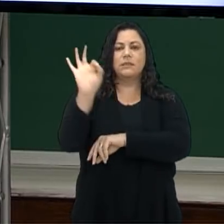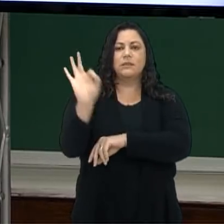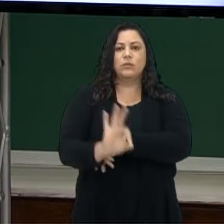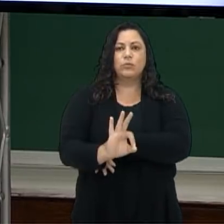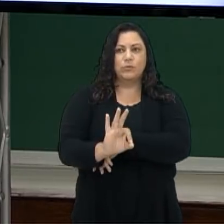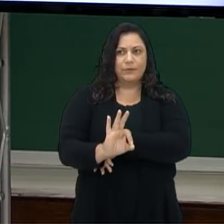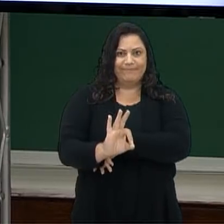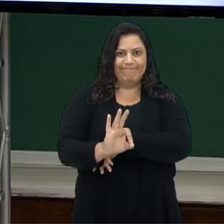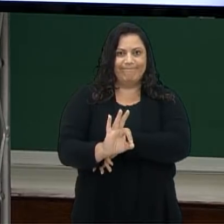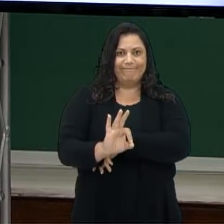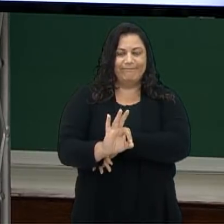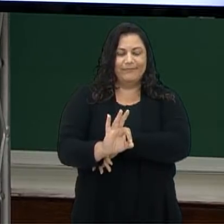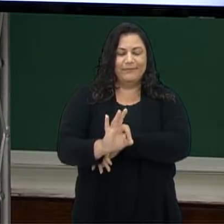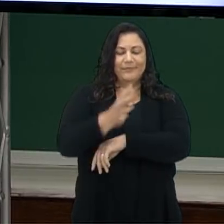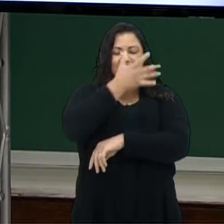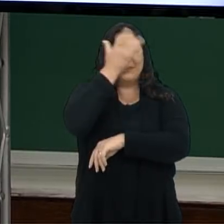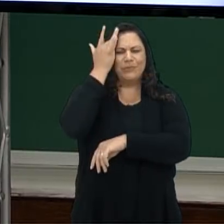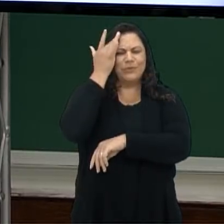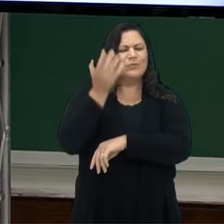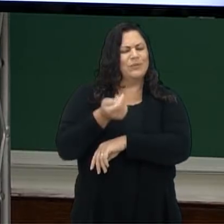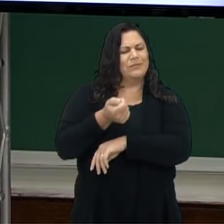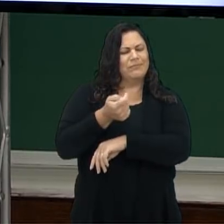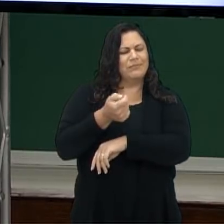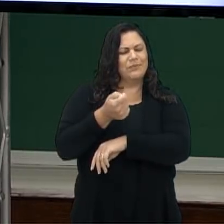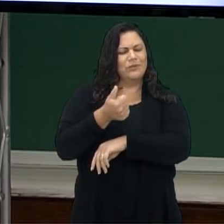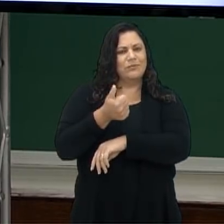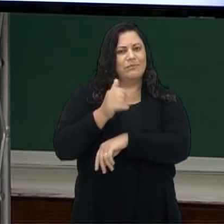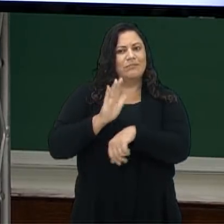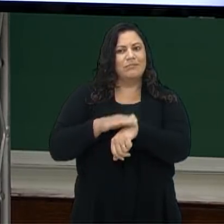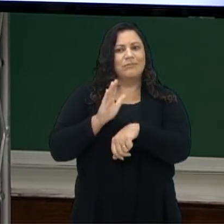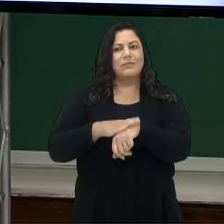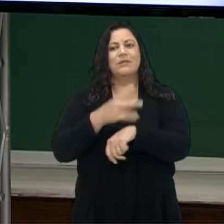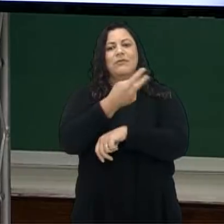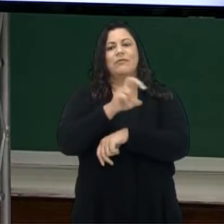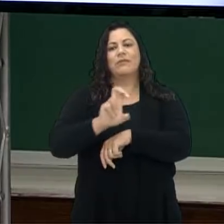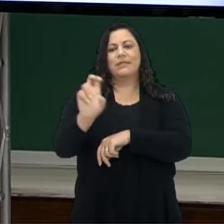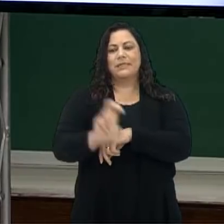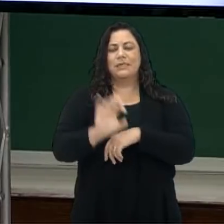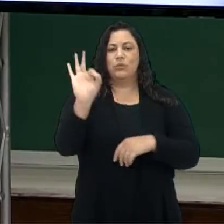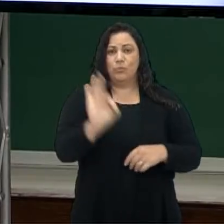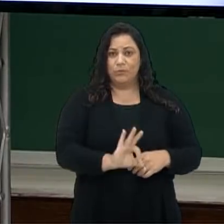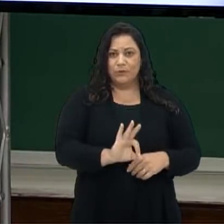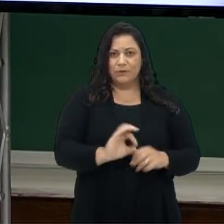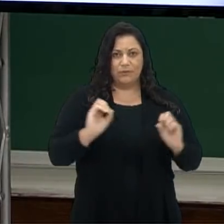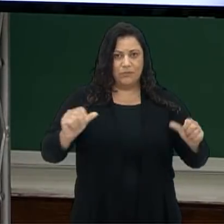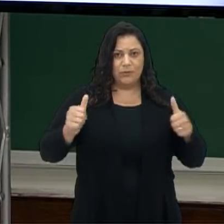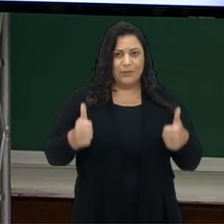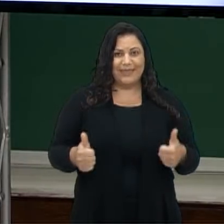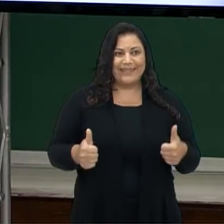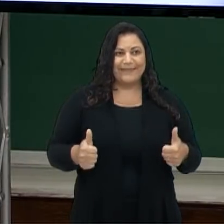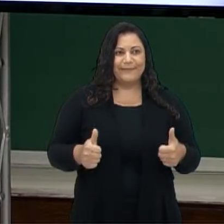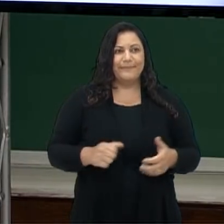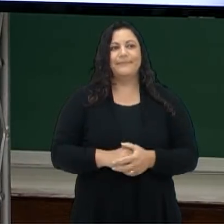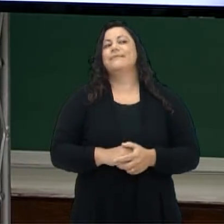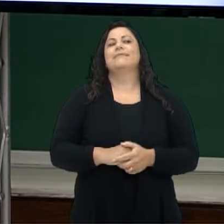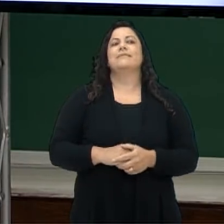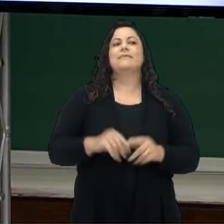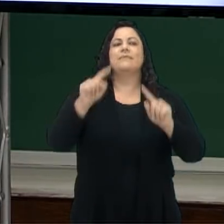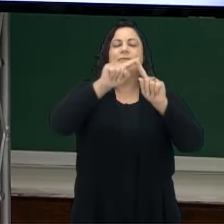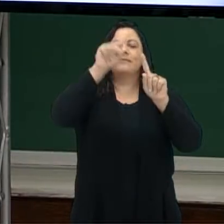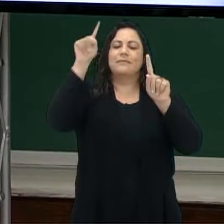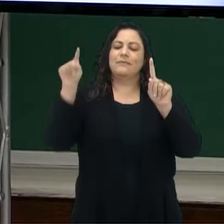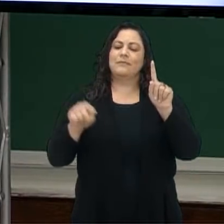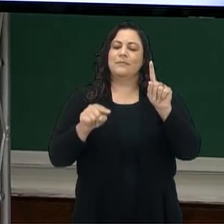que responderam que passa pouco tempo é de 25%, ok? Faço como? Esse dividido